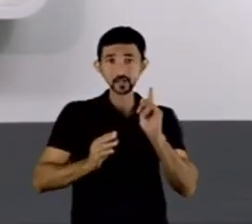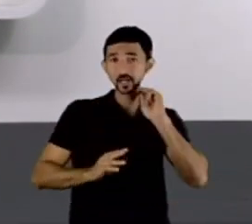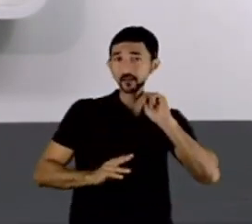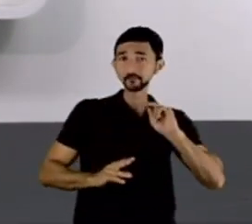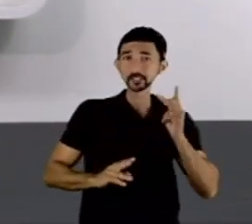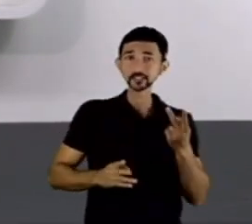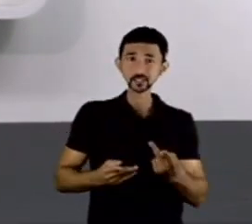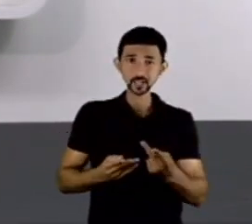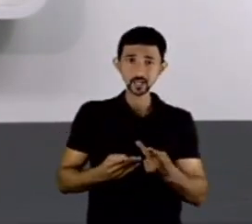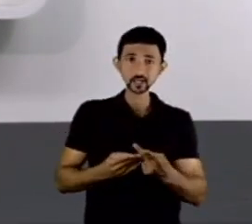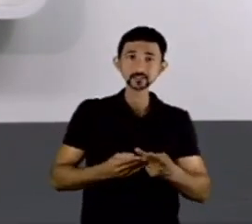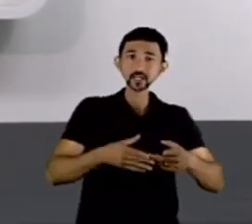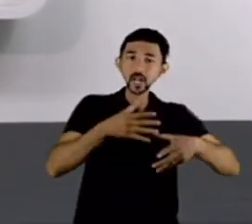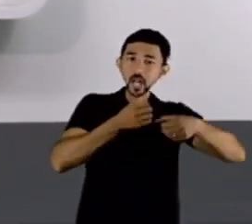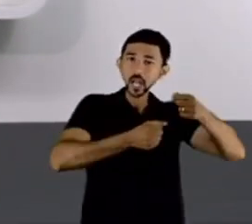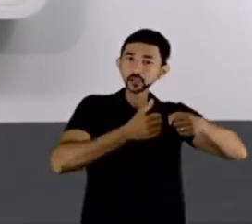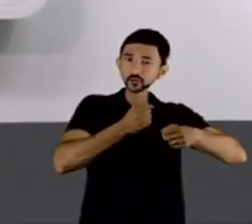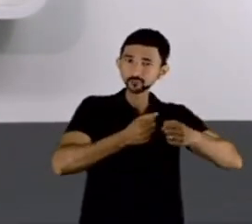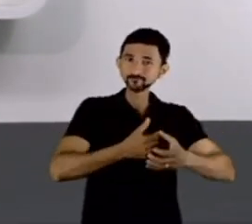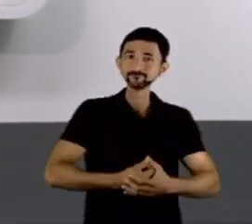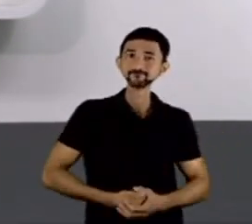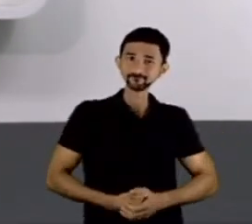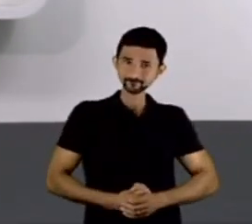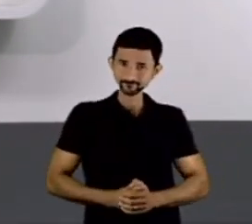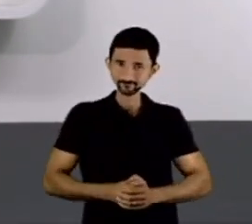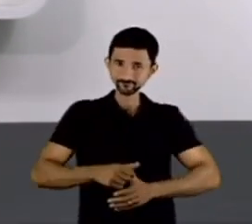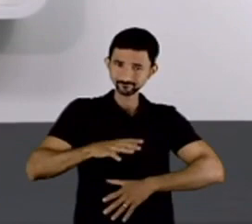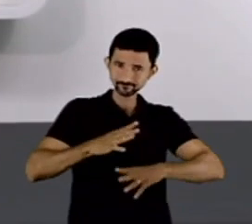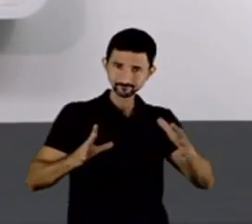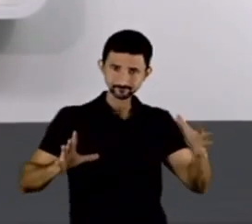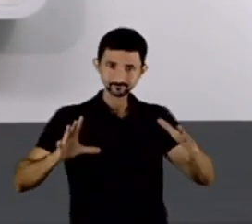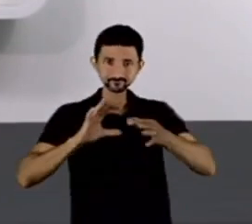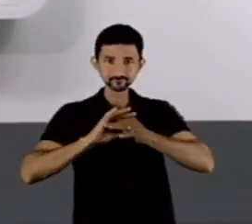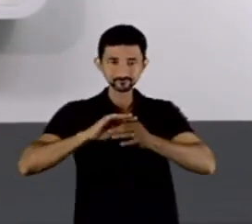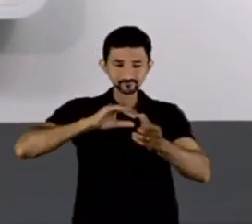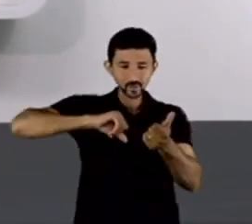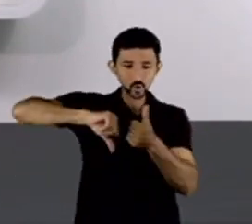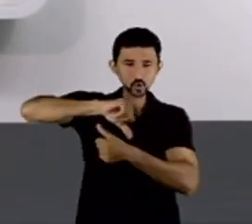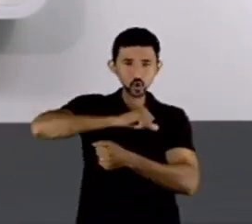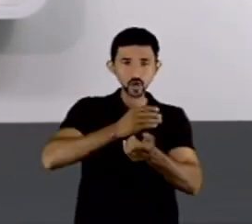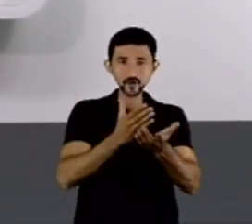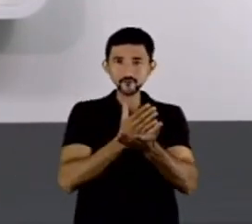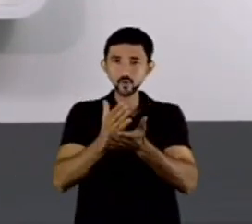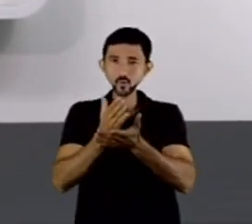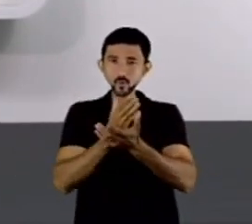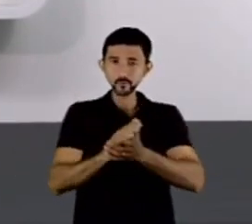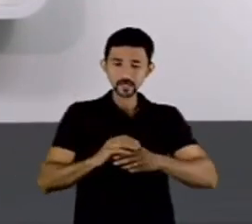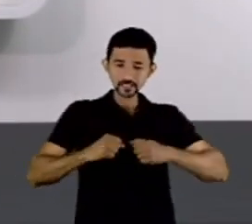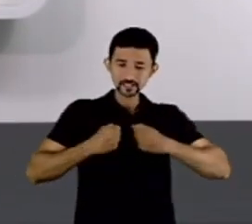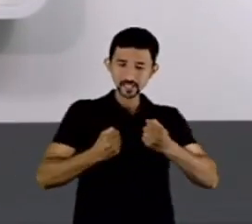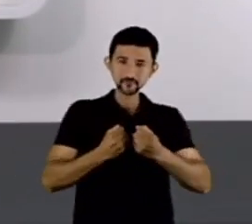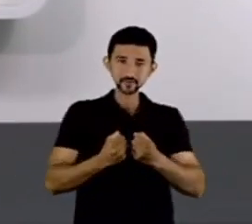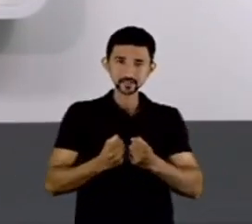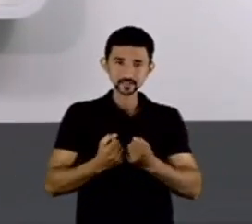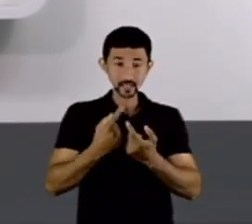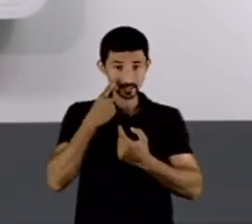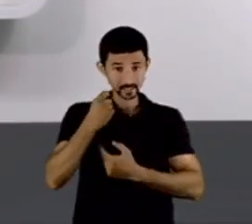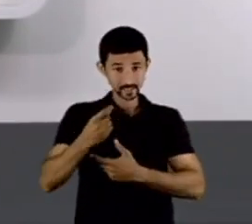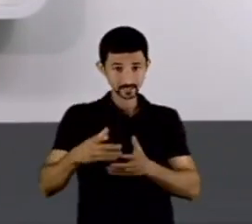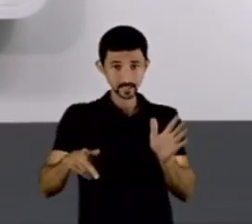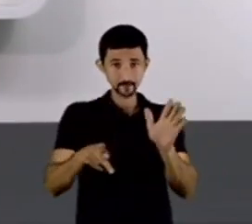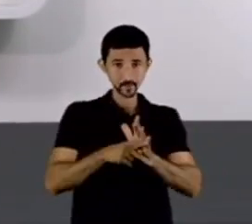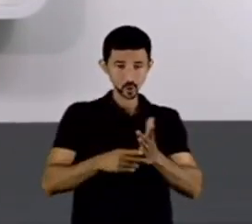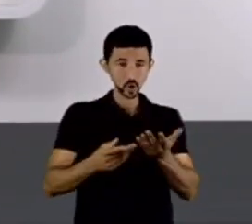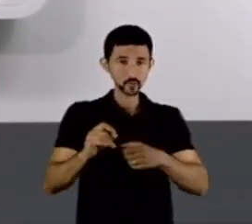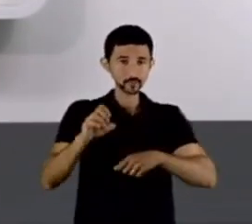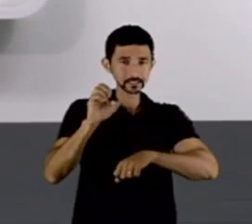também produzir café. Então, o que eles faziam? Eles se revezavam para poder defender os interesses deles.